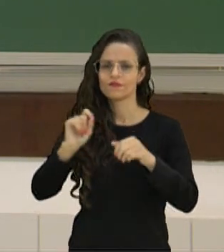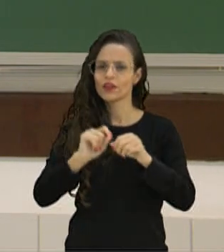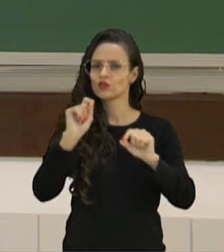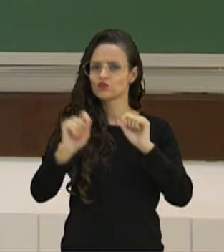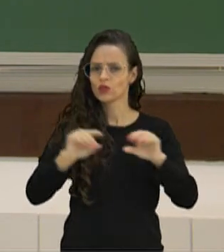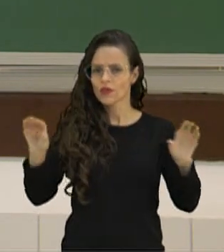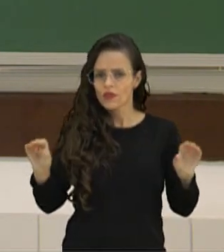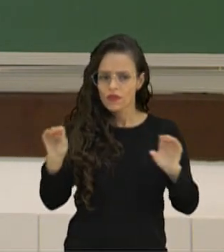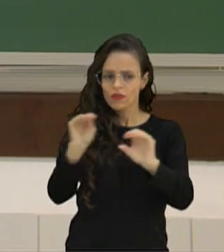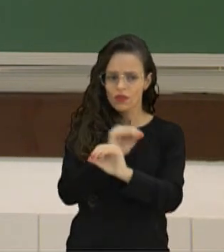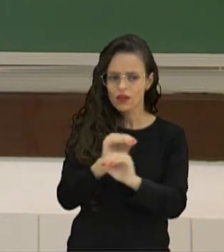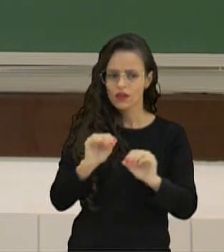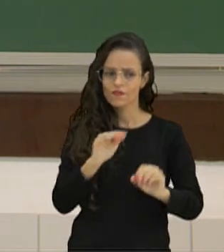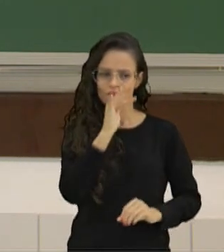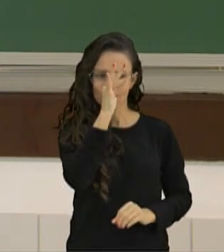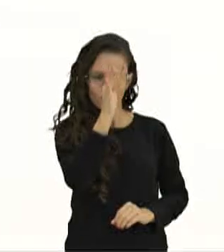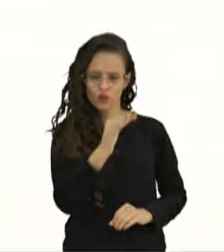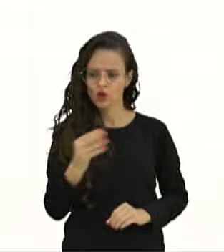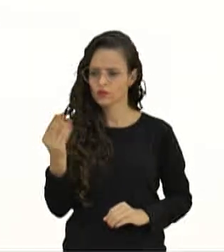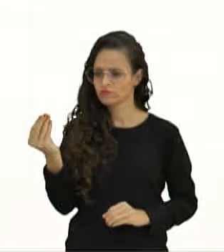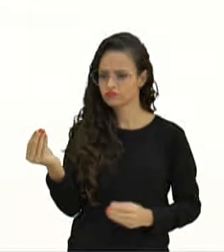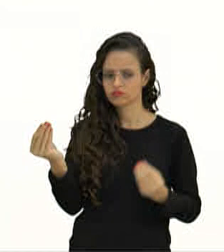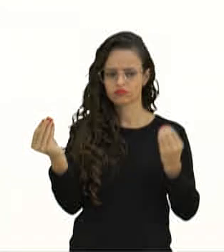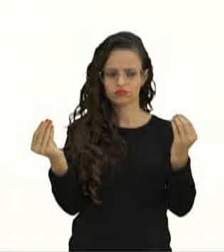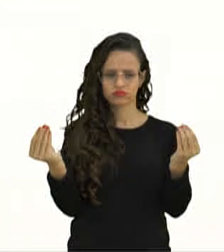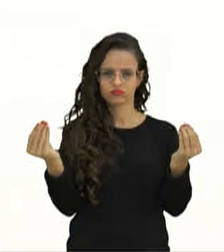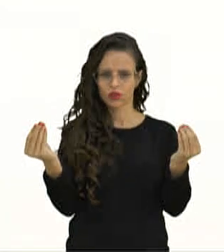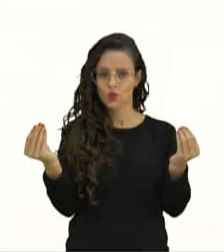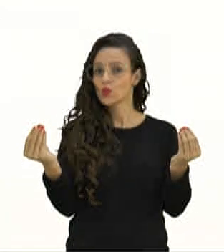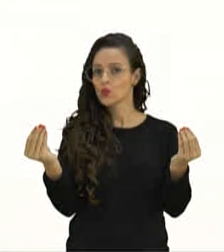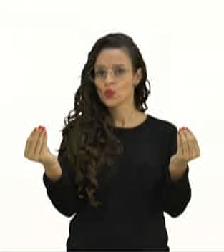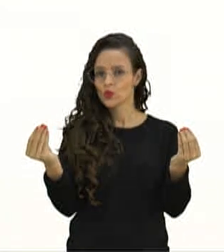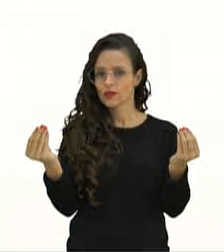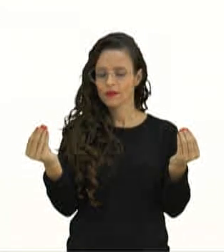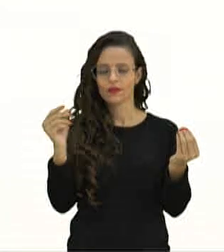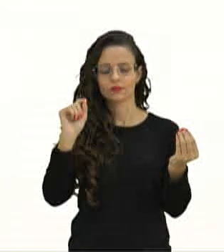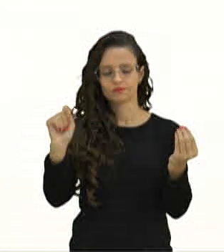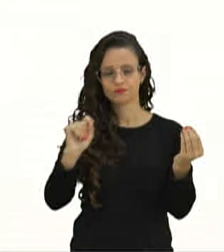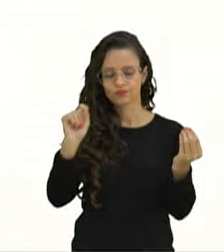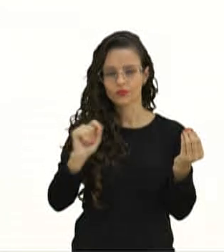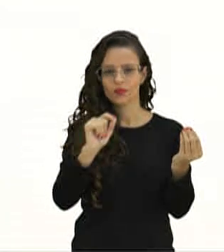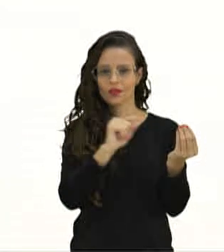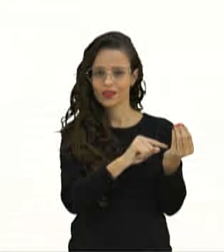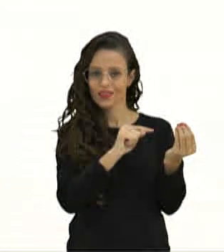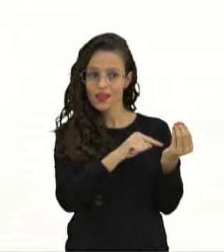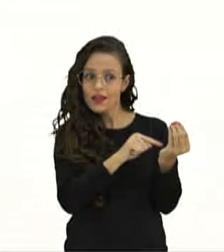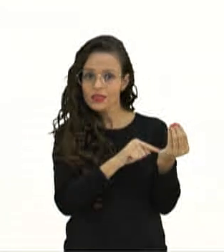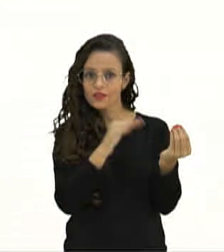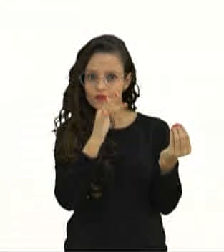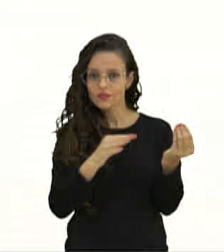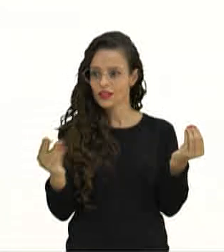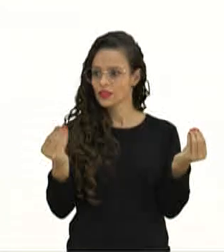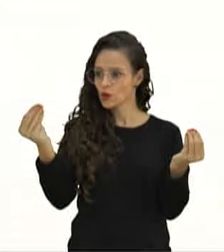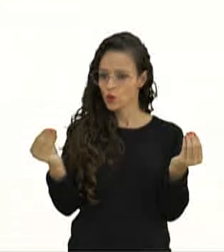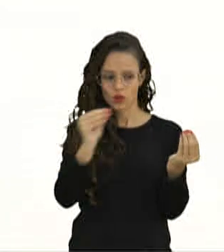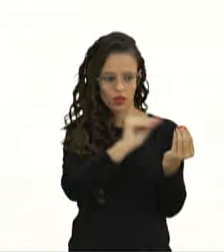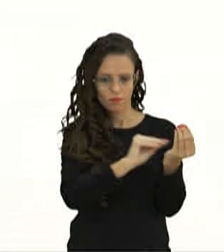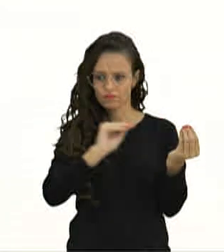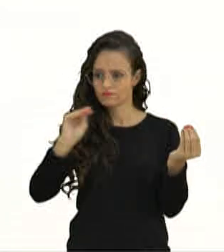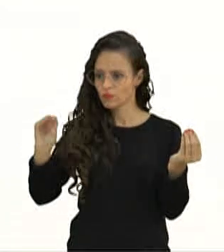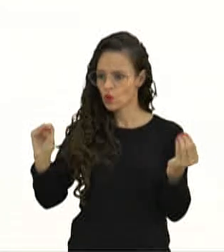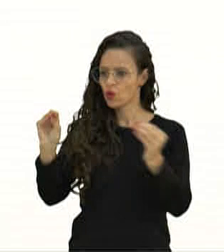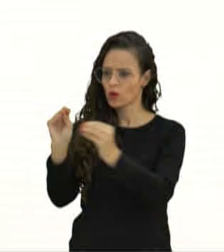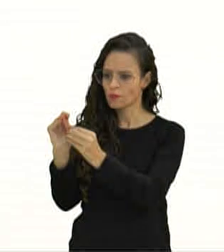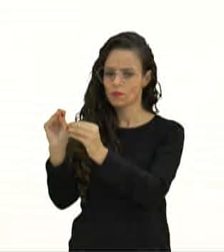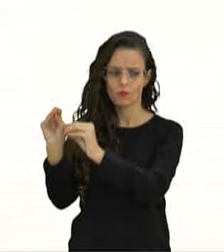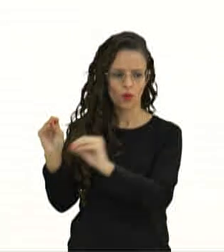cruzada, fecundação cruzada, que era, no caso, pegar o gameta de uma planta e cruzar com o gameta